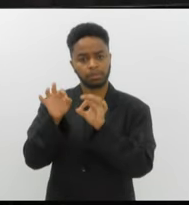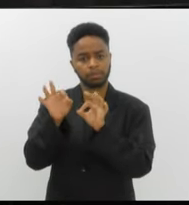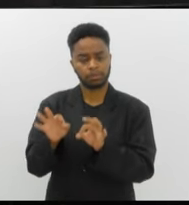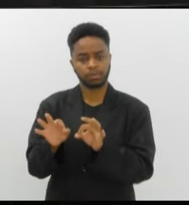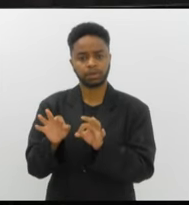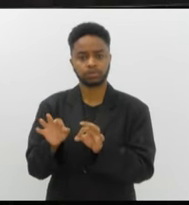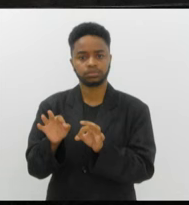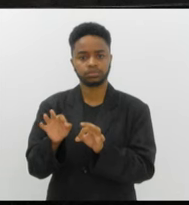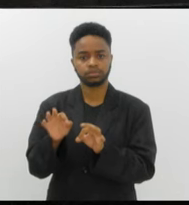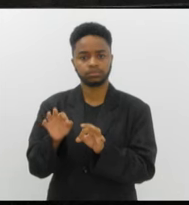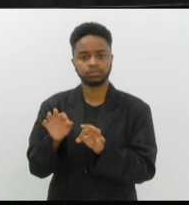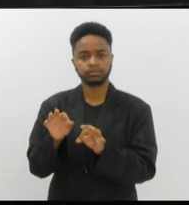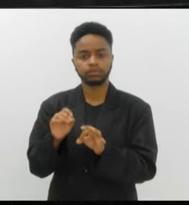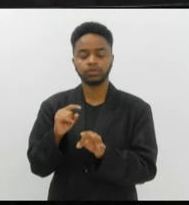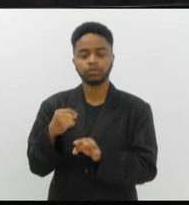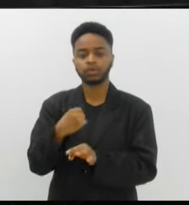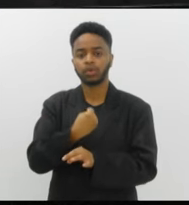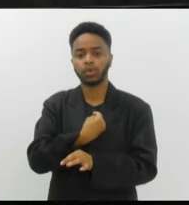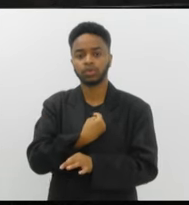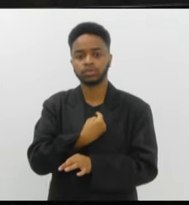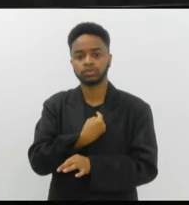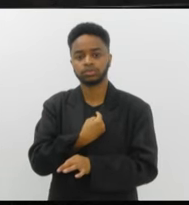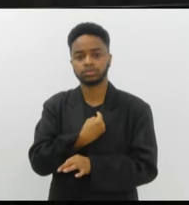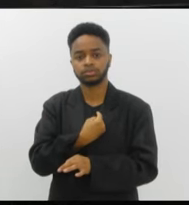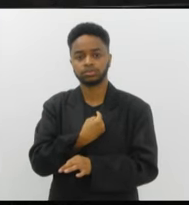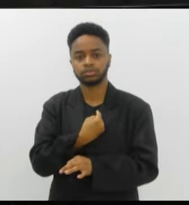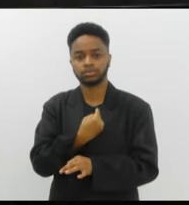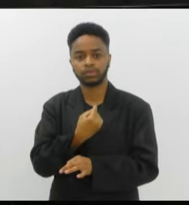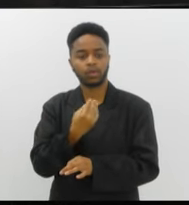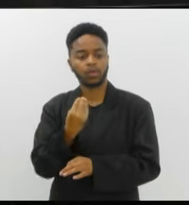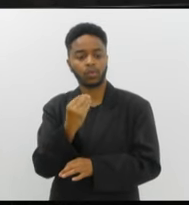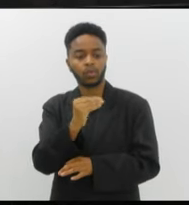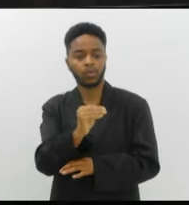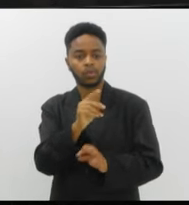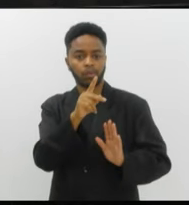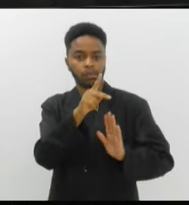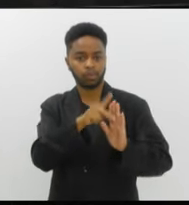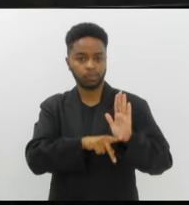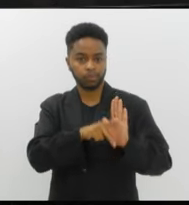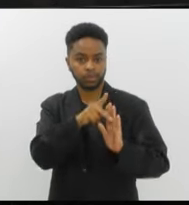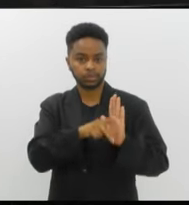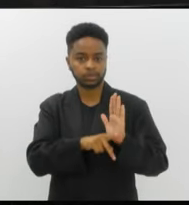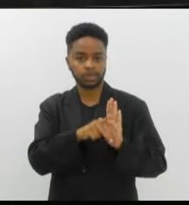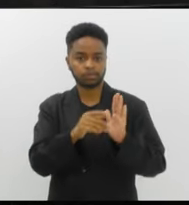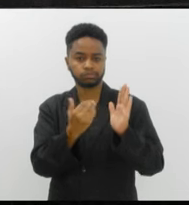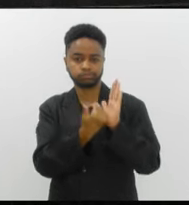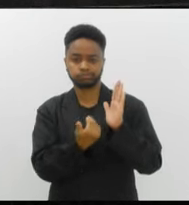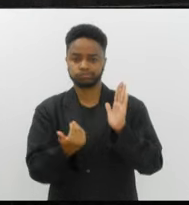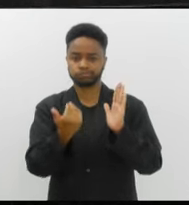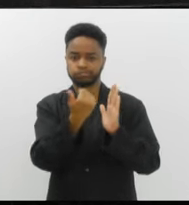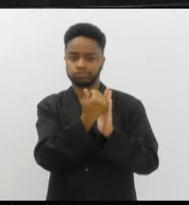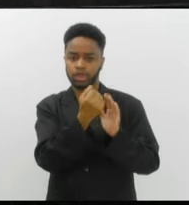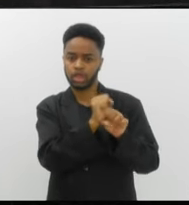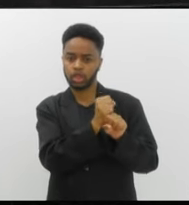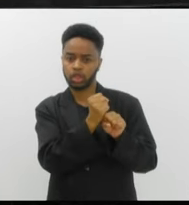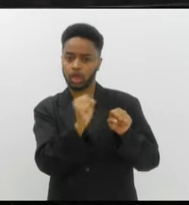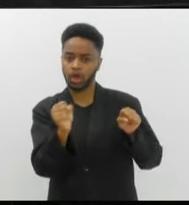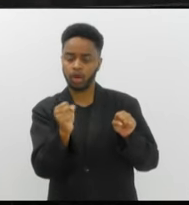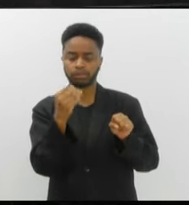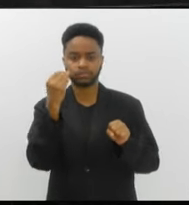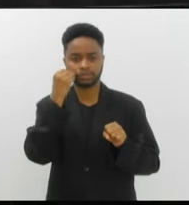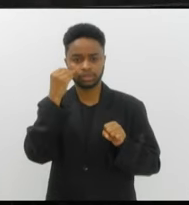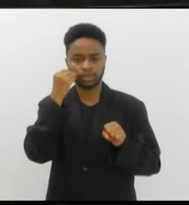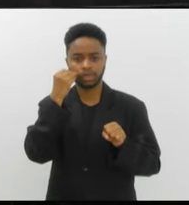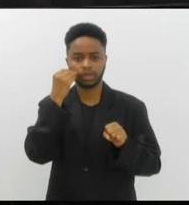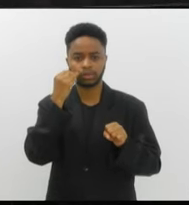significativos que estão sendo alocados em projetos macroestruturantes de